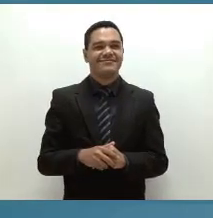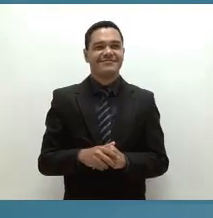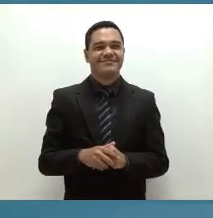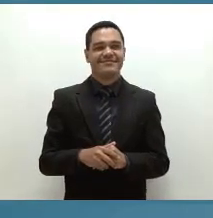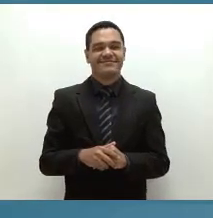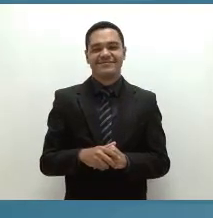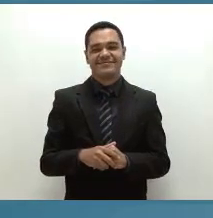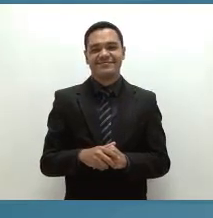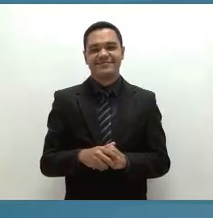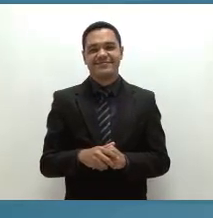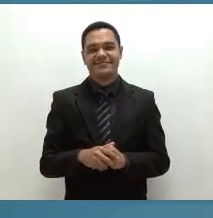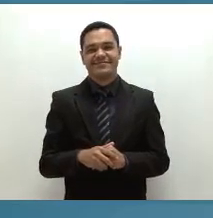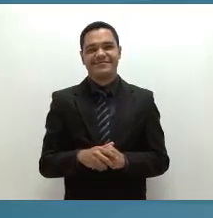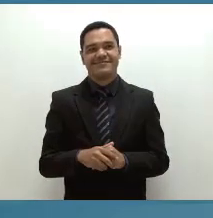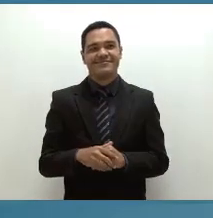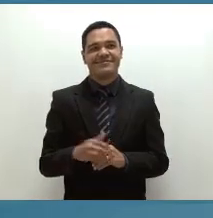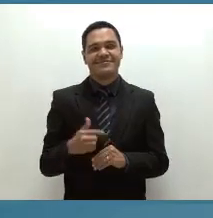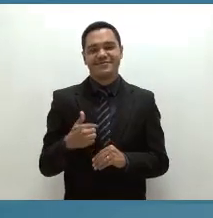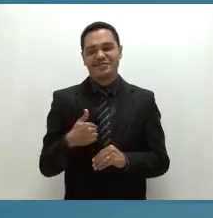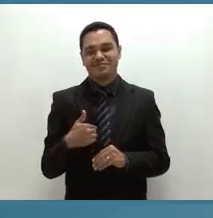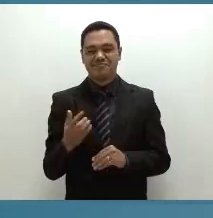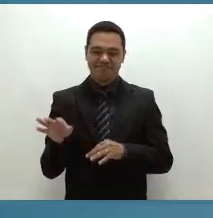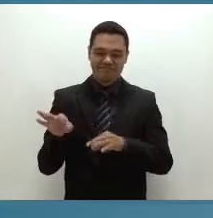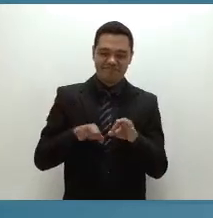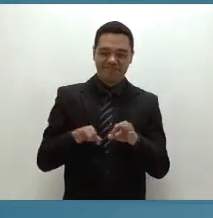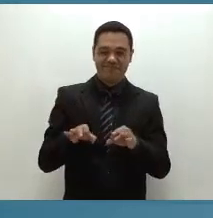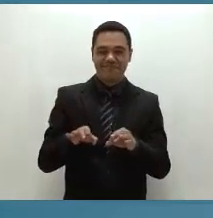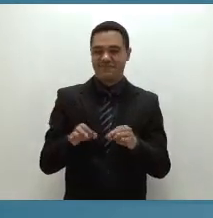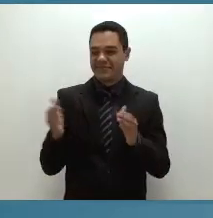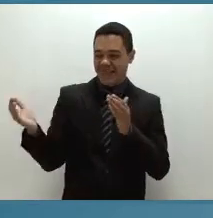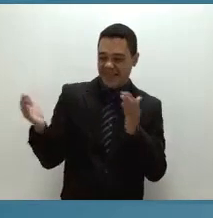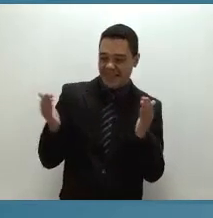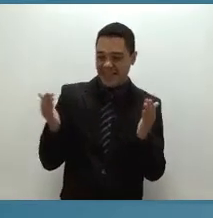é que nós estamos participando, eu desembargadora de duas sessões.